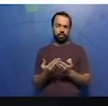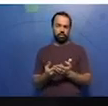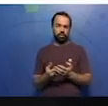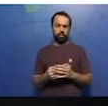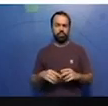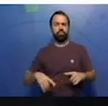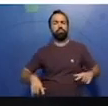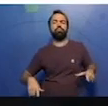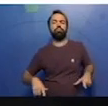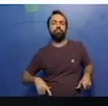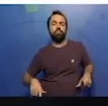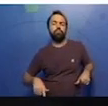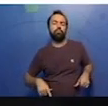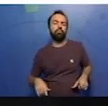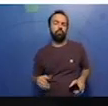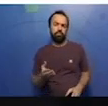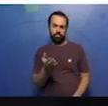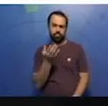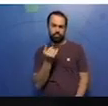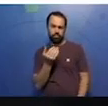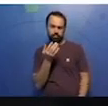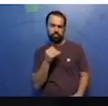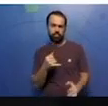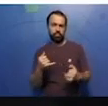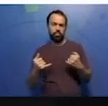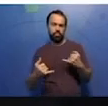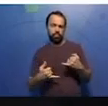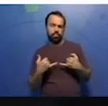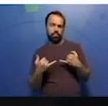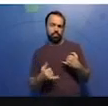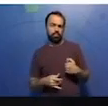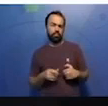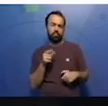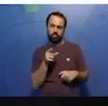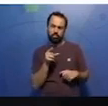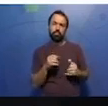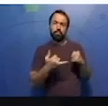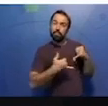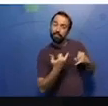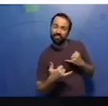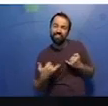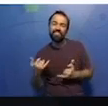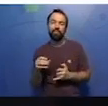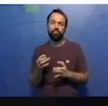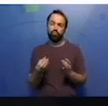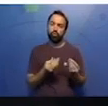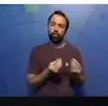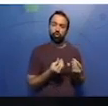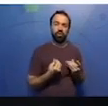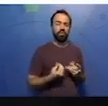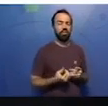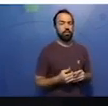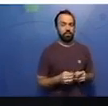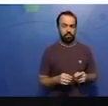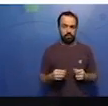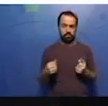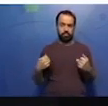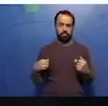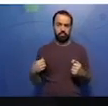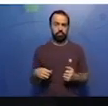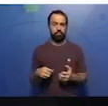trabalhar, de almoçar e de brincar. Eu sei que vocês estão brincando bastante agora, né? Mas precisa do momento de